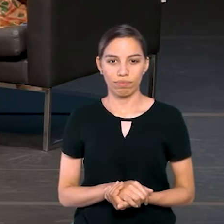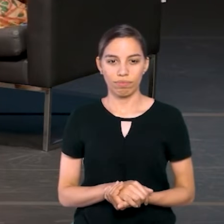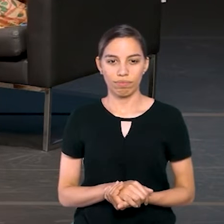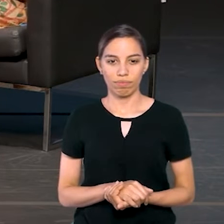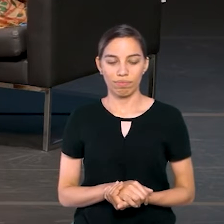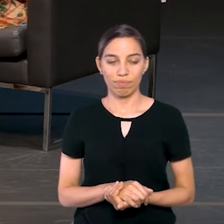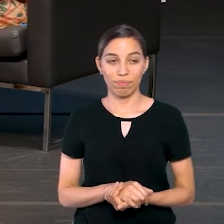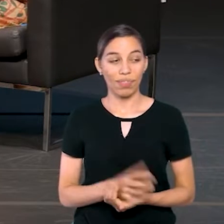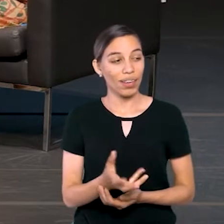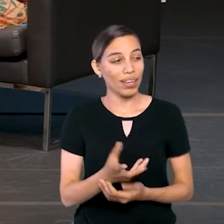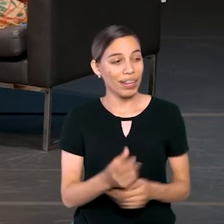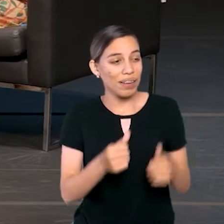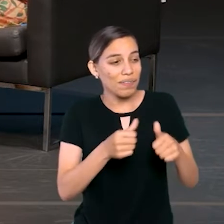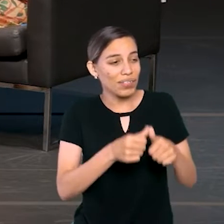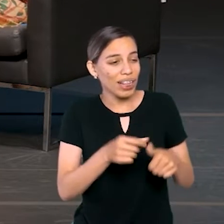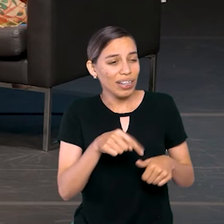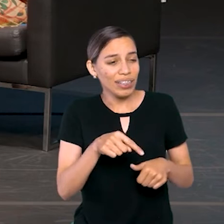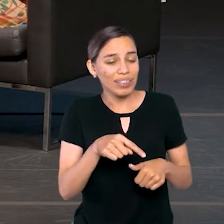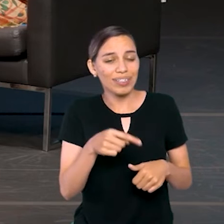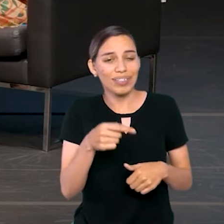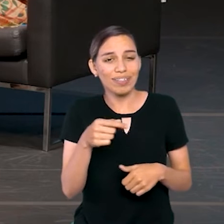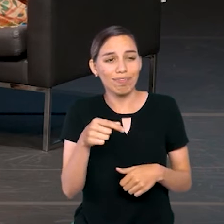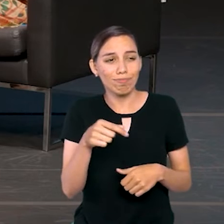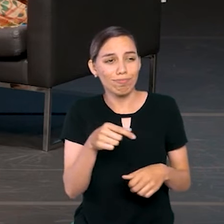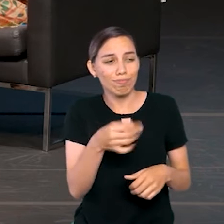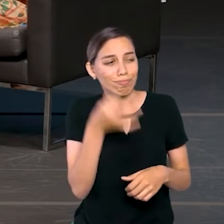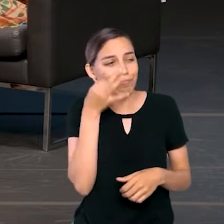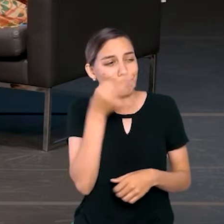Queria ficar aqui escutando a noite toda.